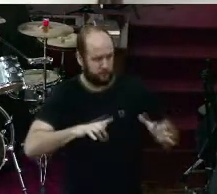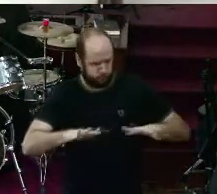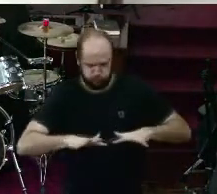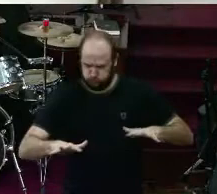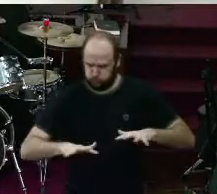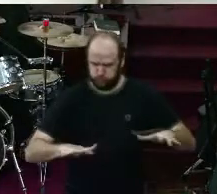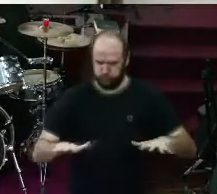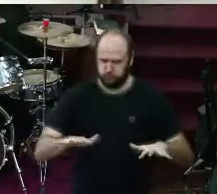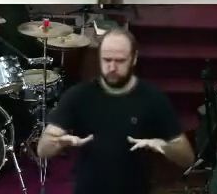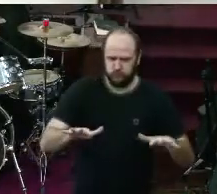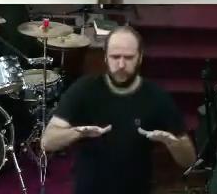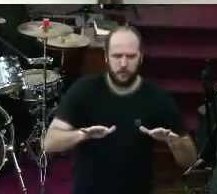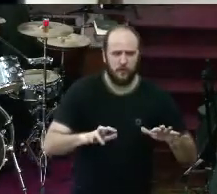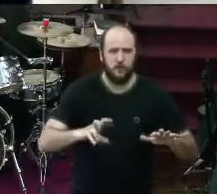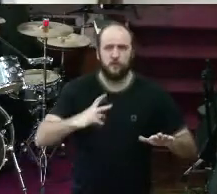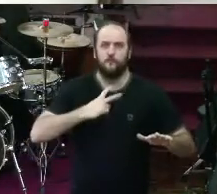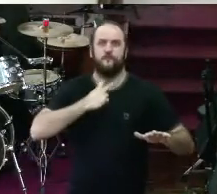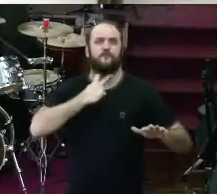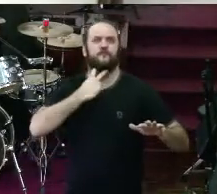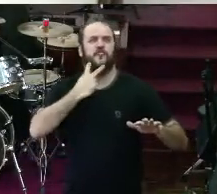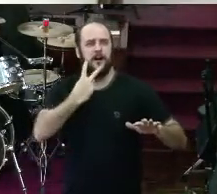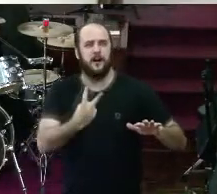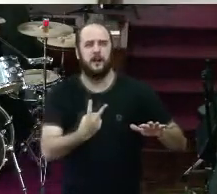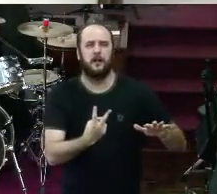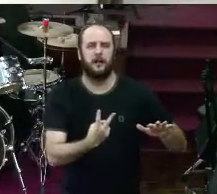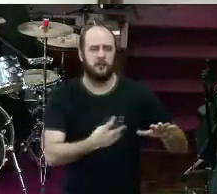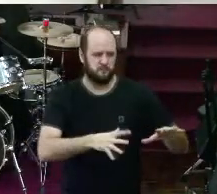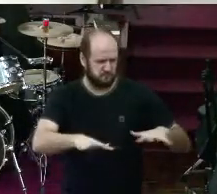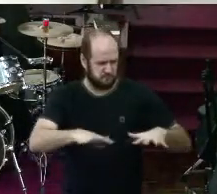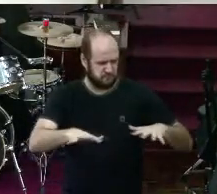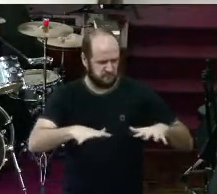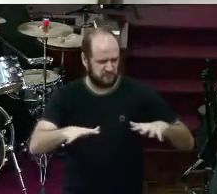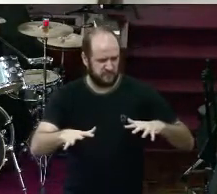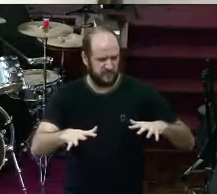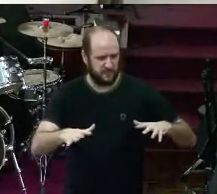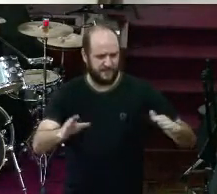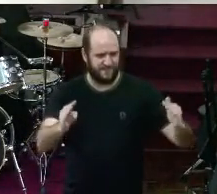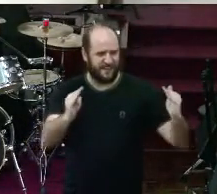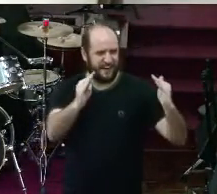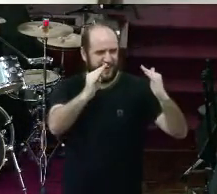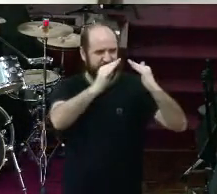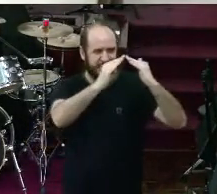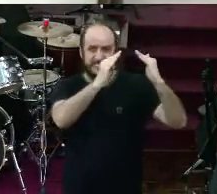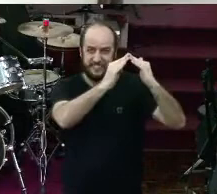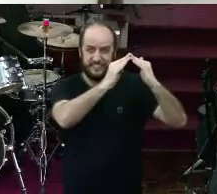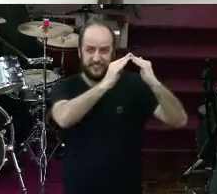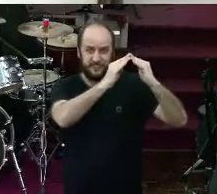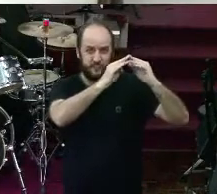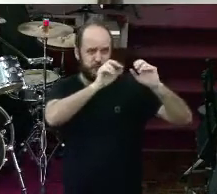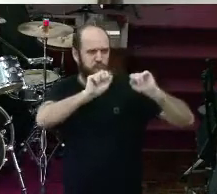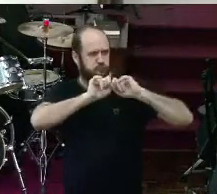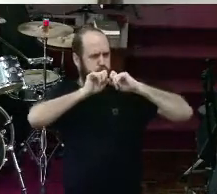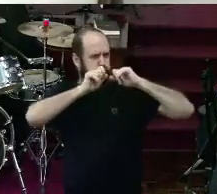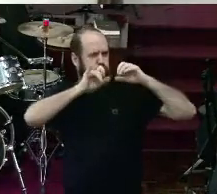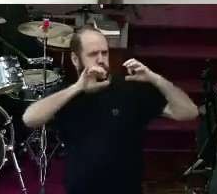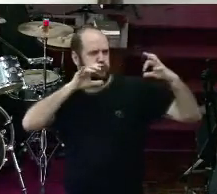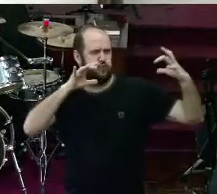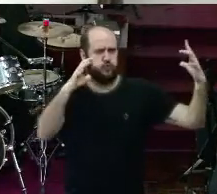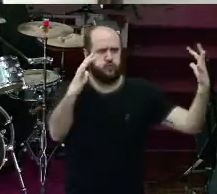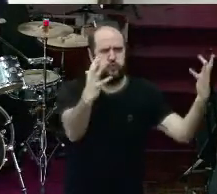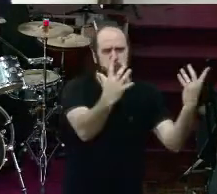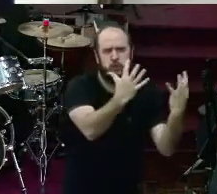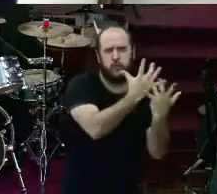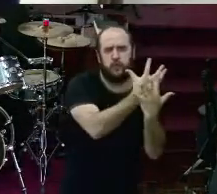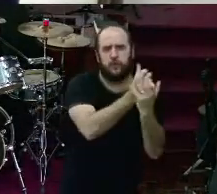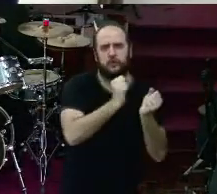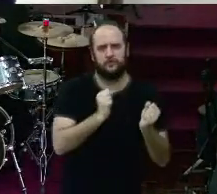do limiar se moveram, a voz do que clamava, e a casa se encheu de fumaça. Para